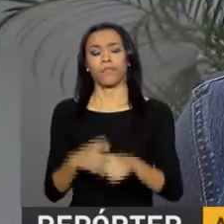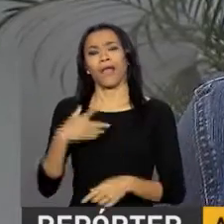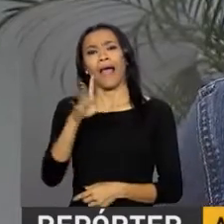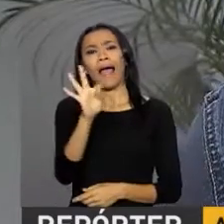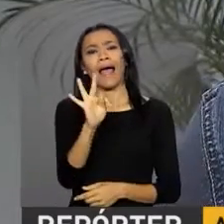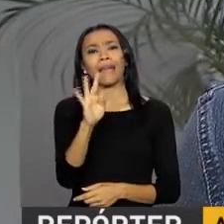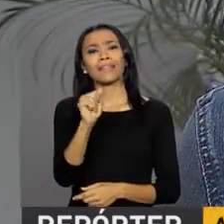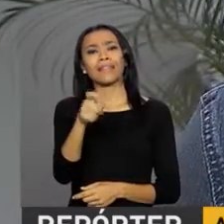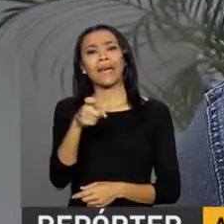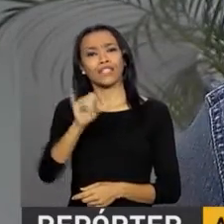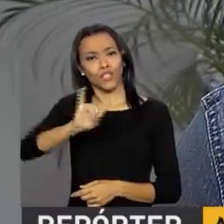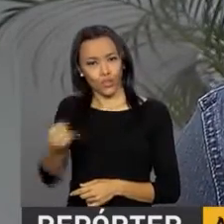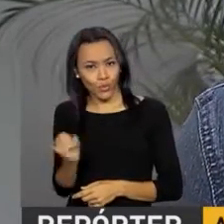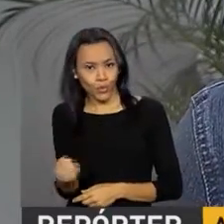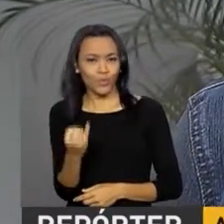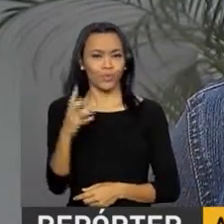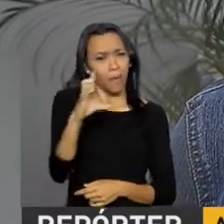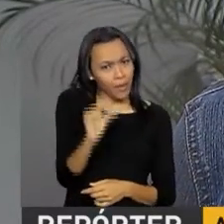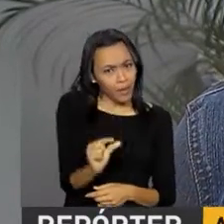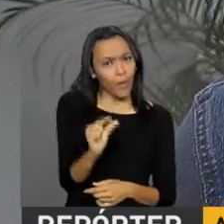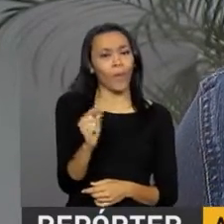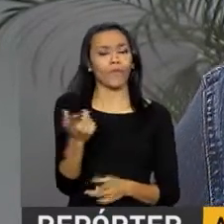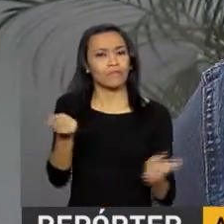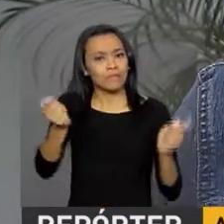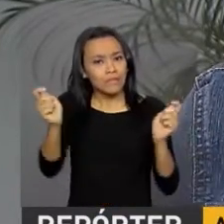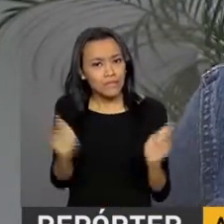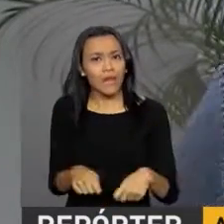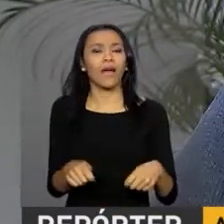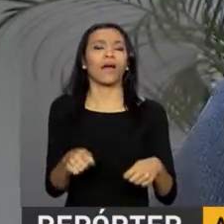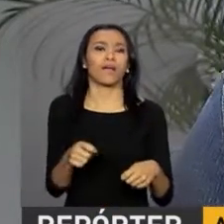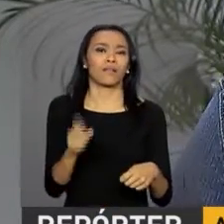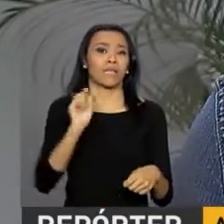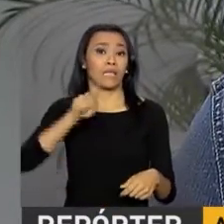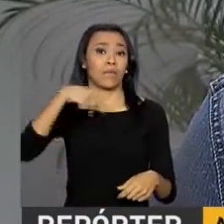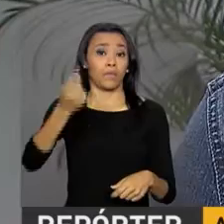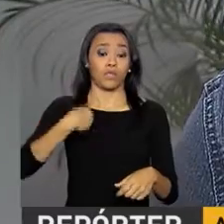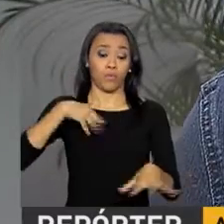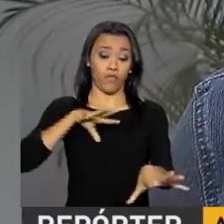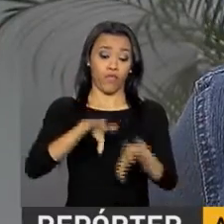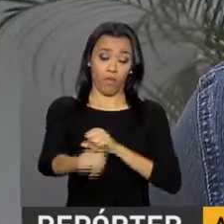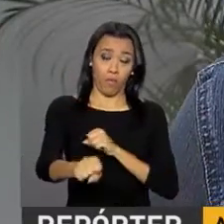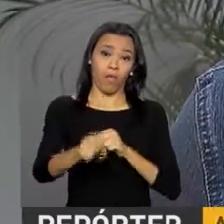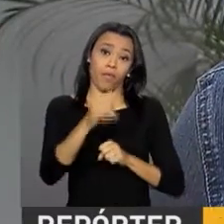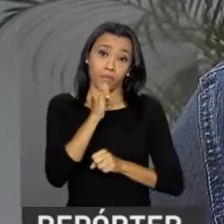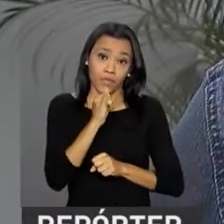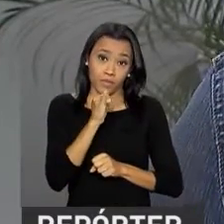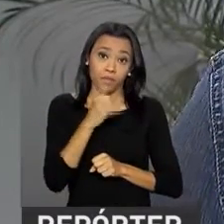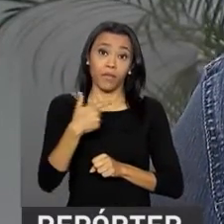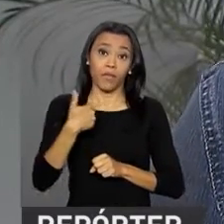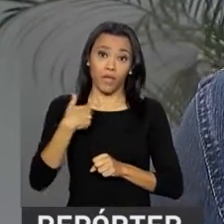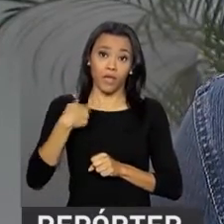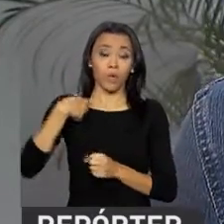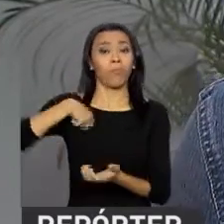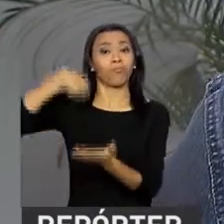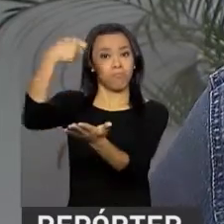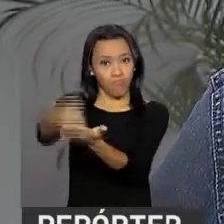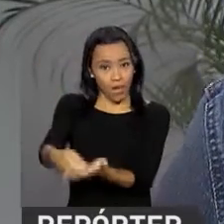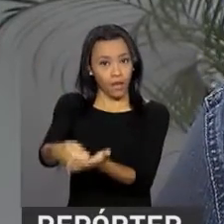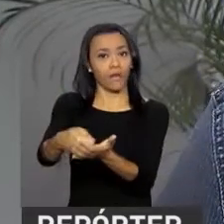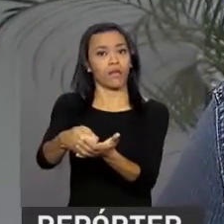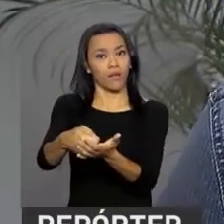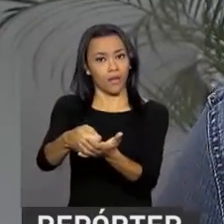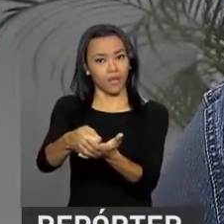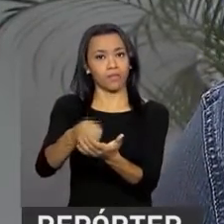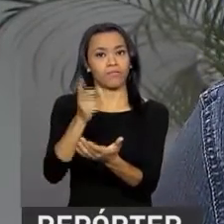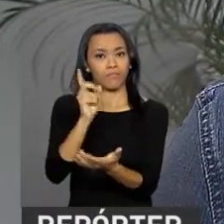juros são muito pequenininhas, então dá para a gente, depois que eu me formar, por exemplo, tem a chance de eu quitar a minha faculdade de uma